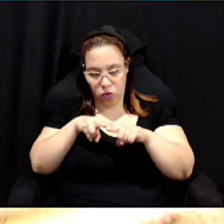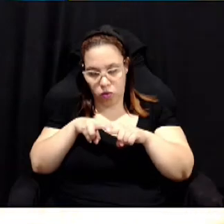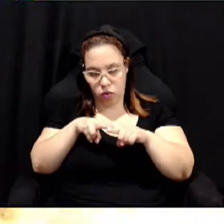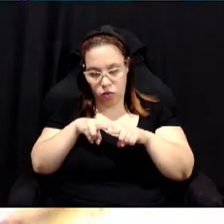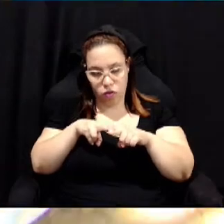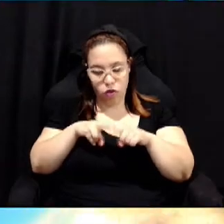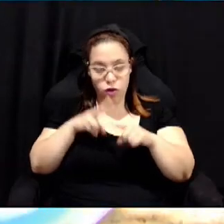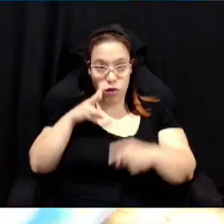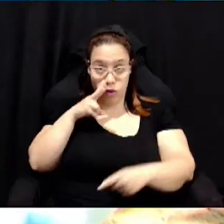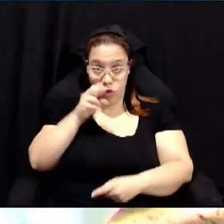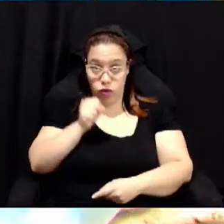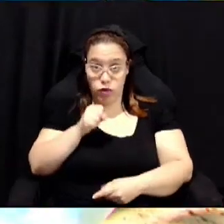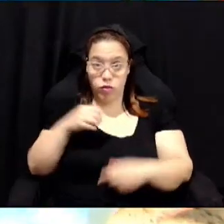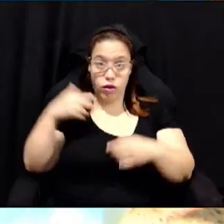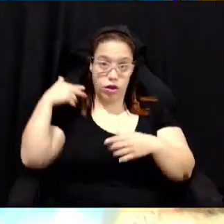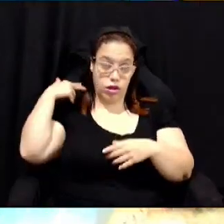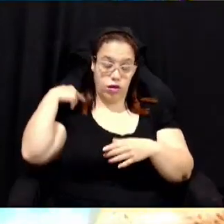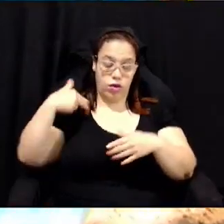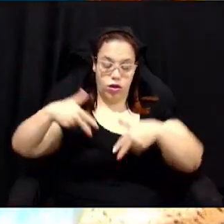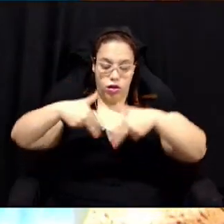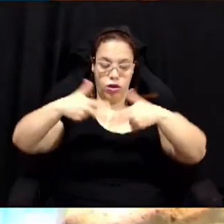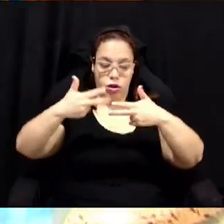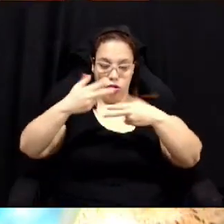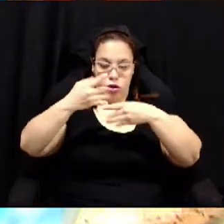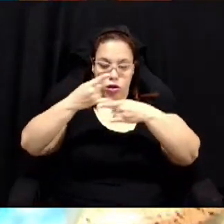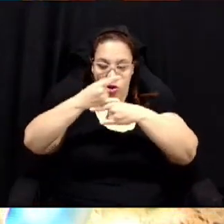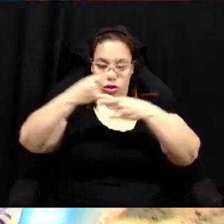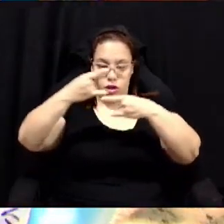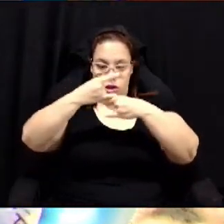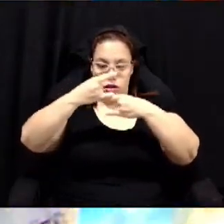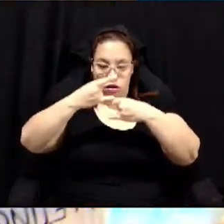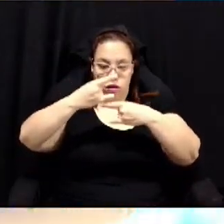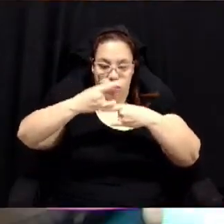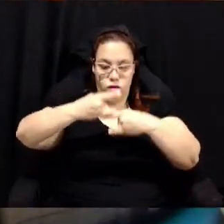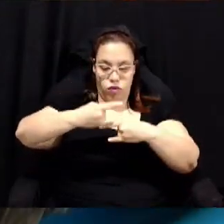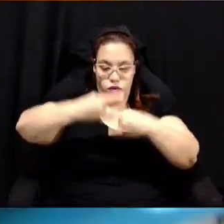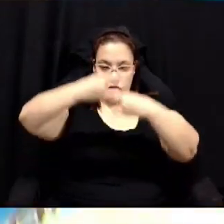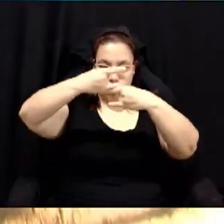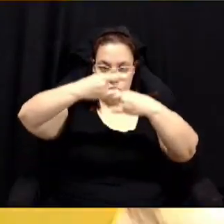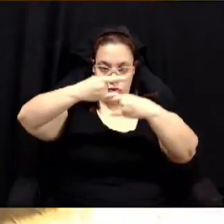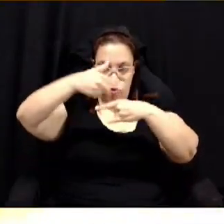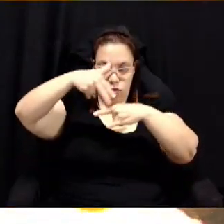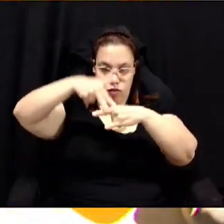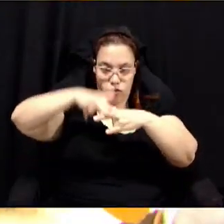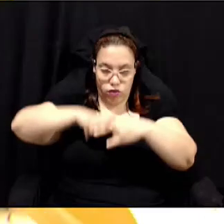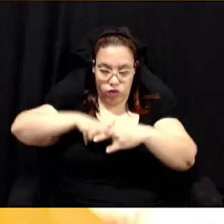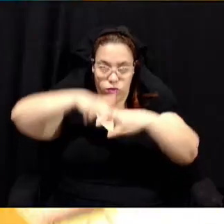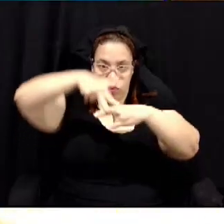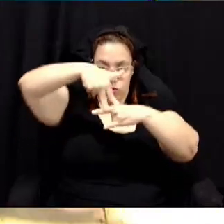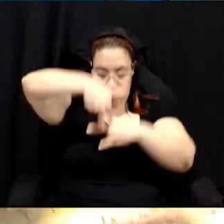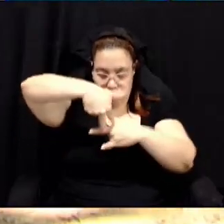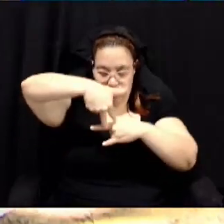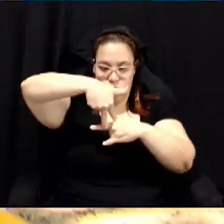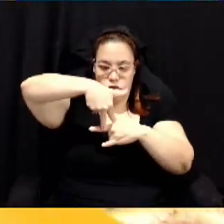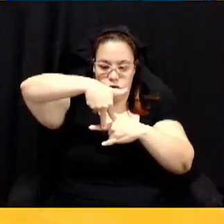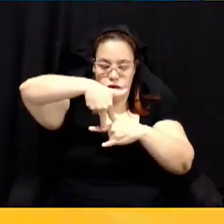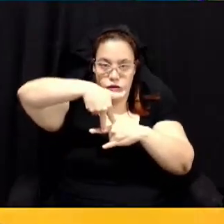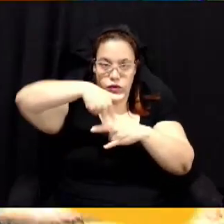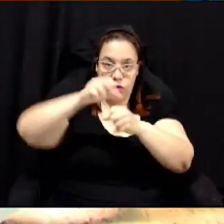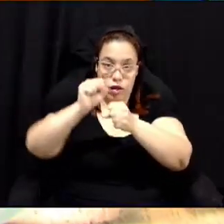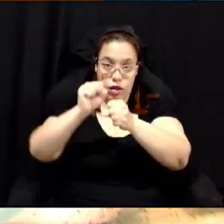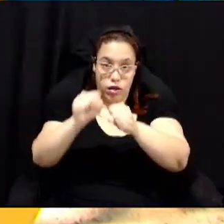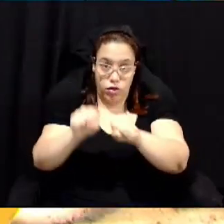a coluna, postura correta, né? Esticada. Eu falo bastante que a remada, eu